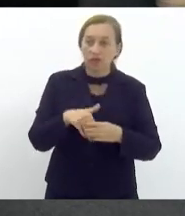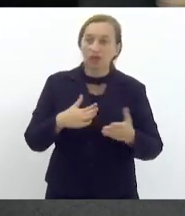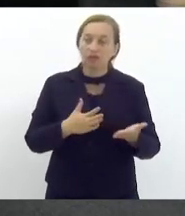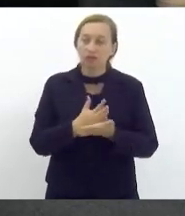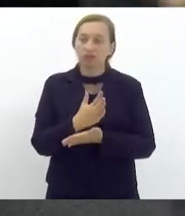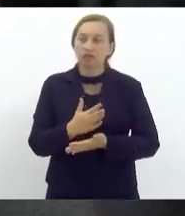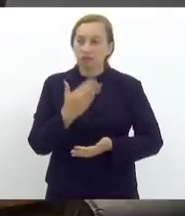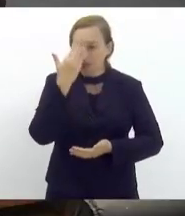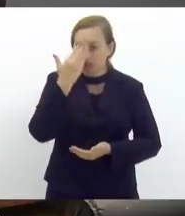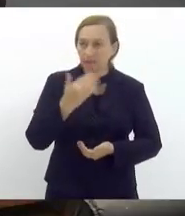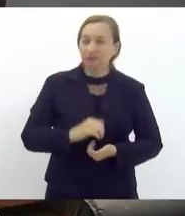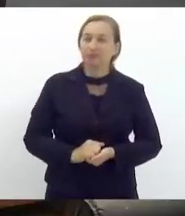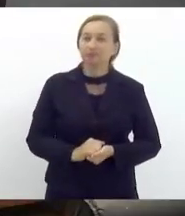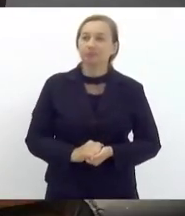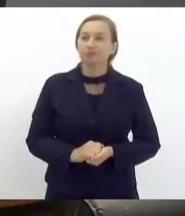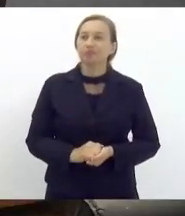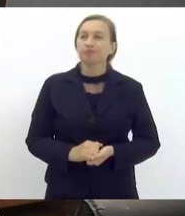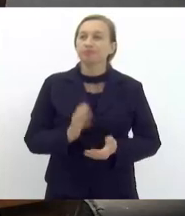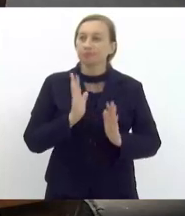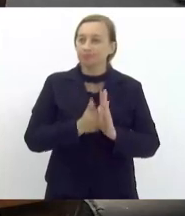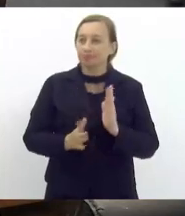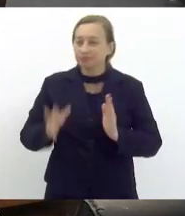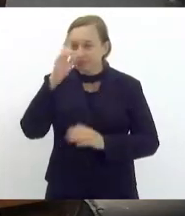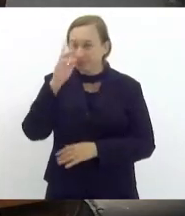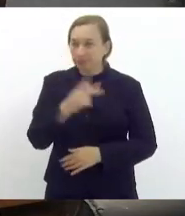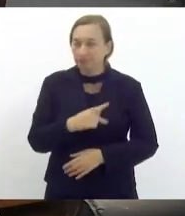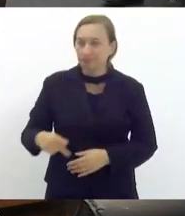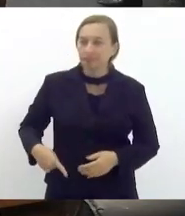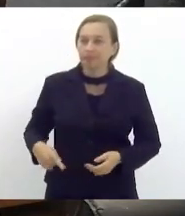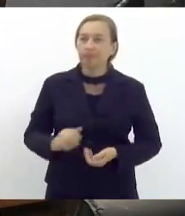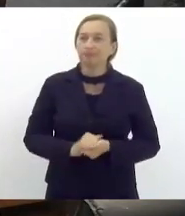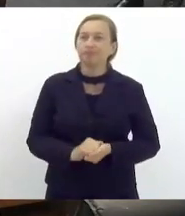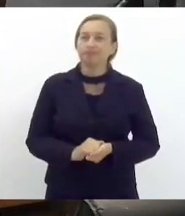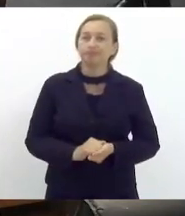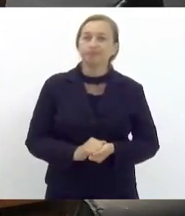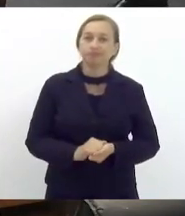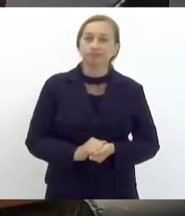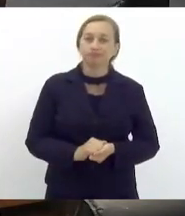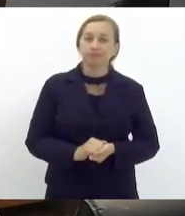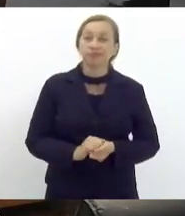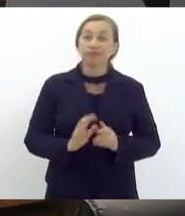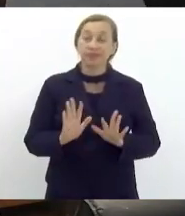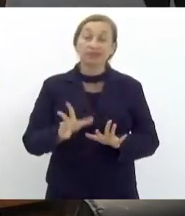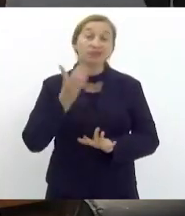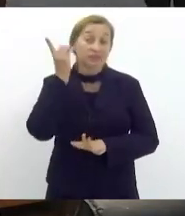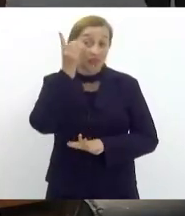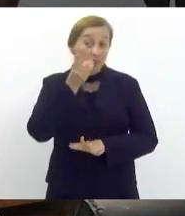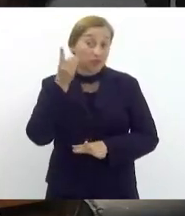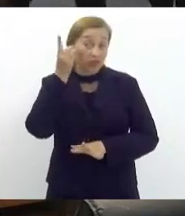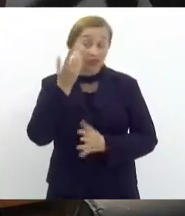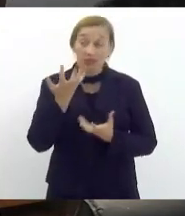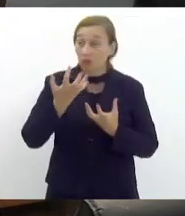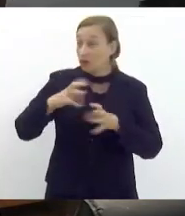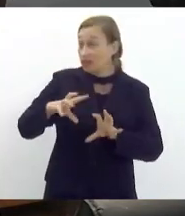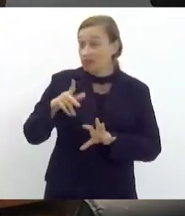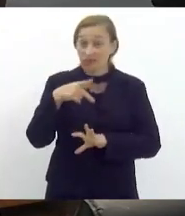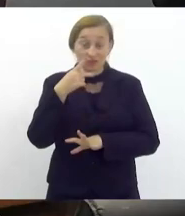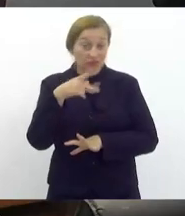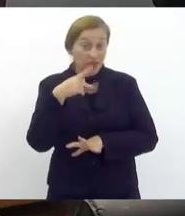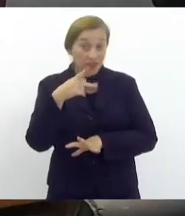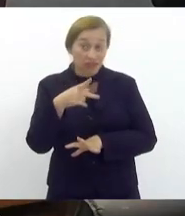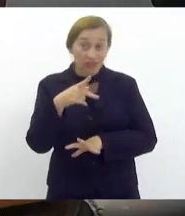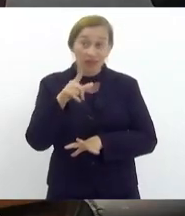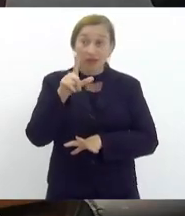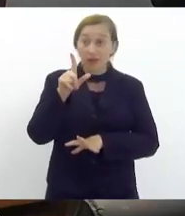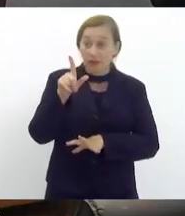obrigado Jordan Presidente deputada não quis dizer o